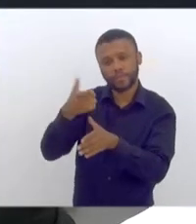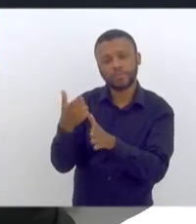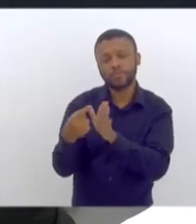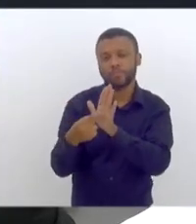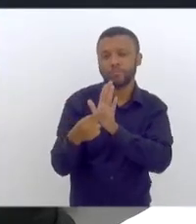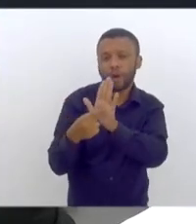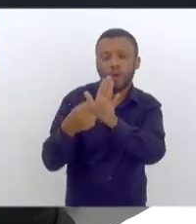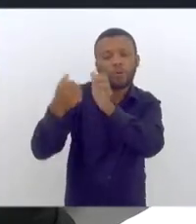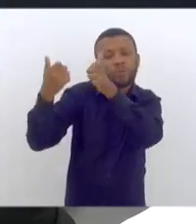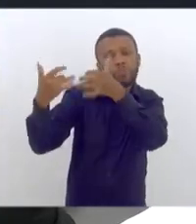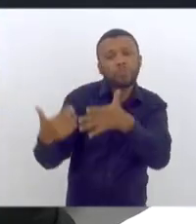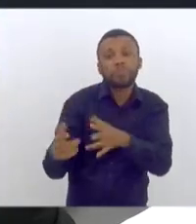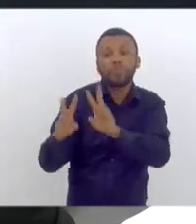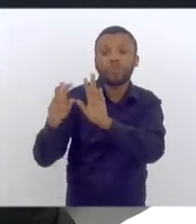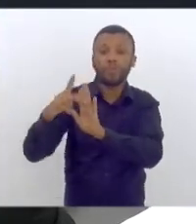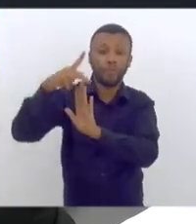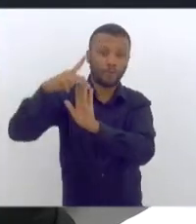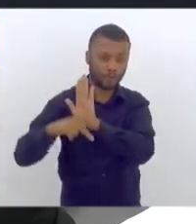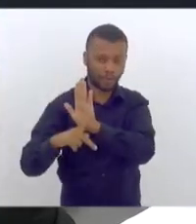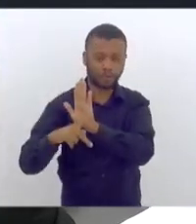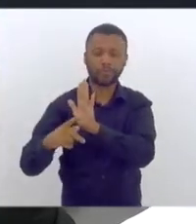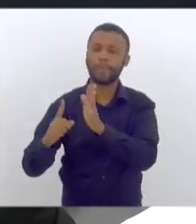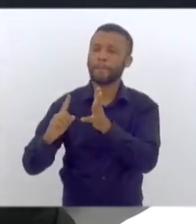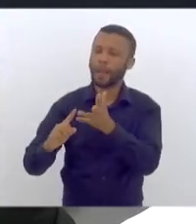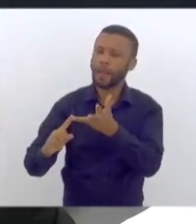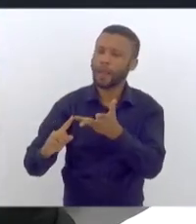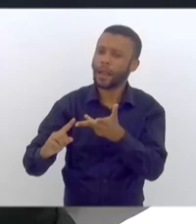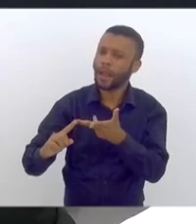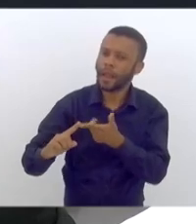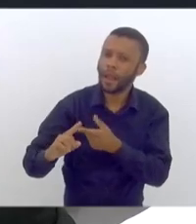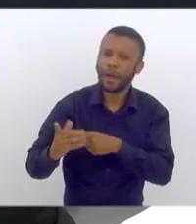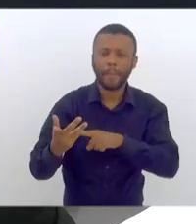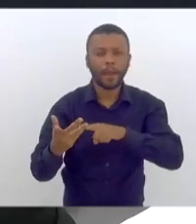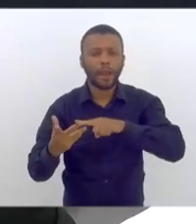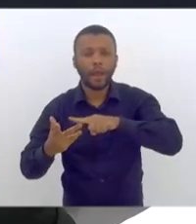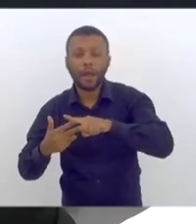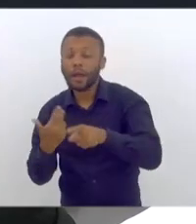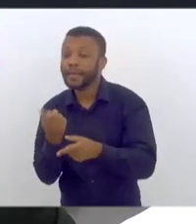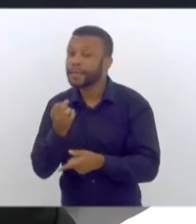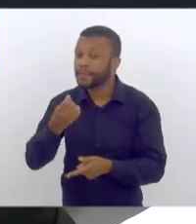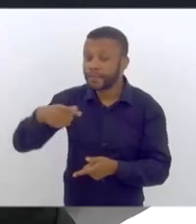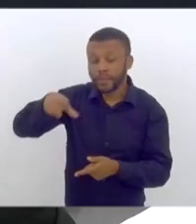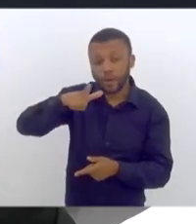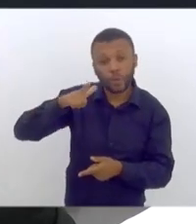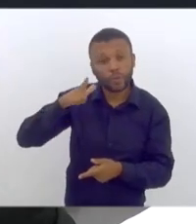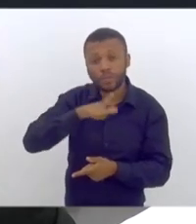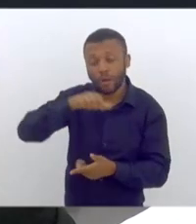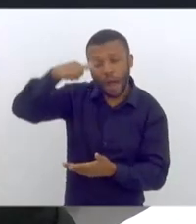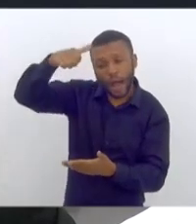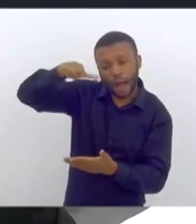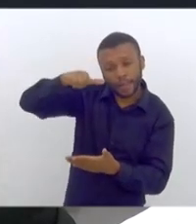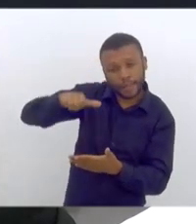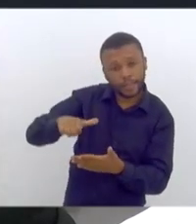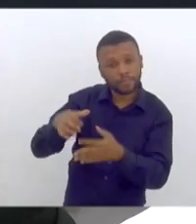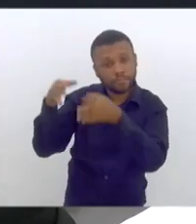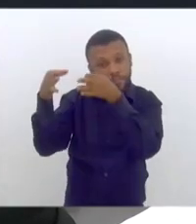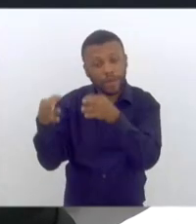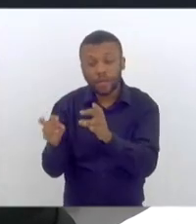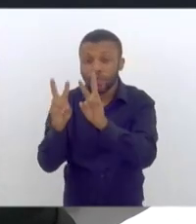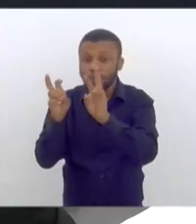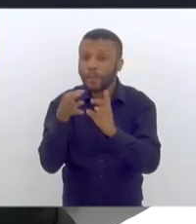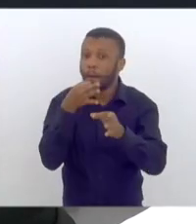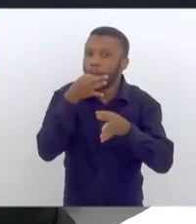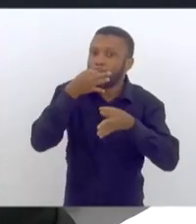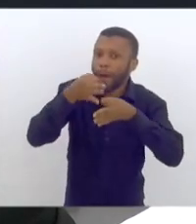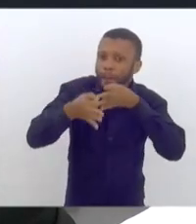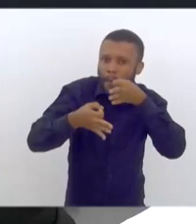sobre o projeto em si e também Se tiverem feito análise adequada sobre as emendas as